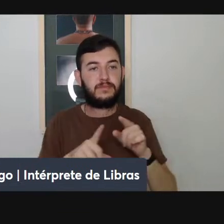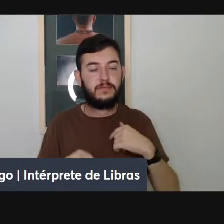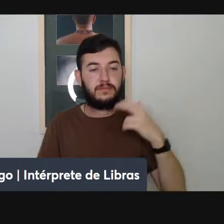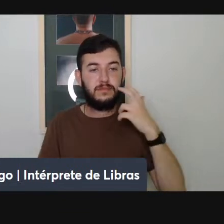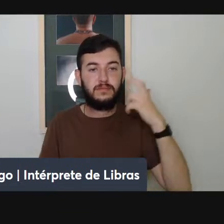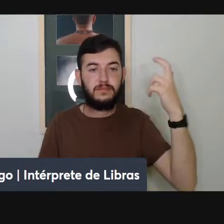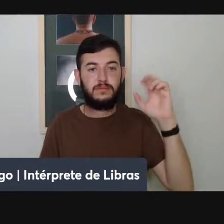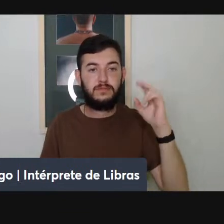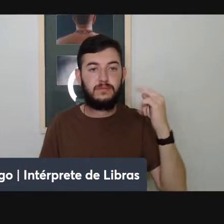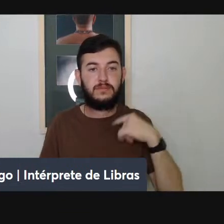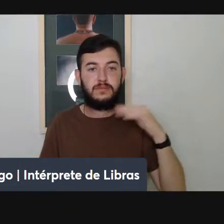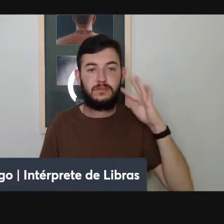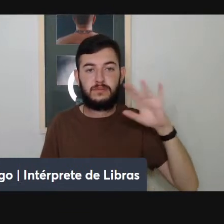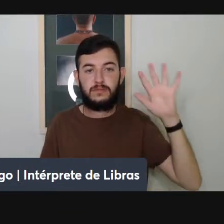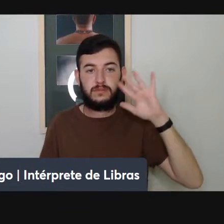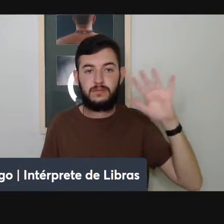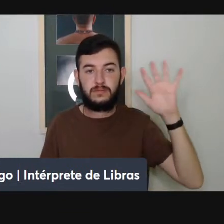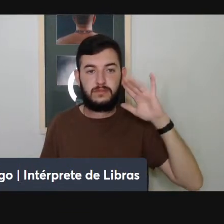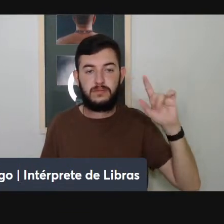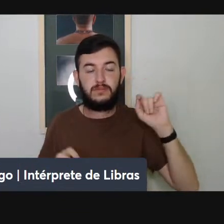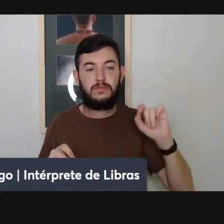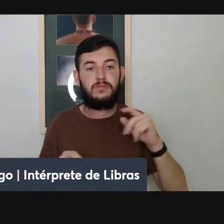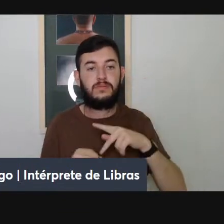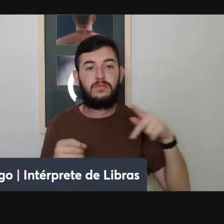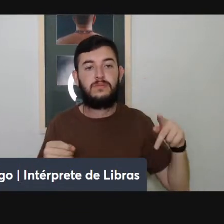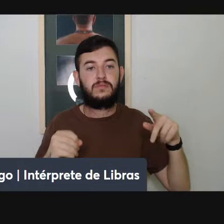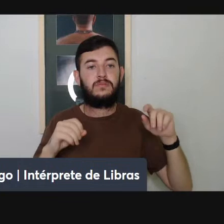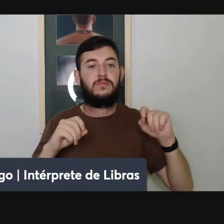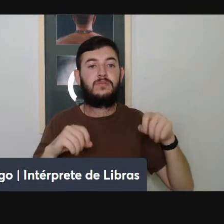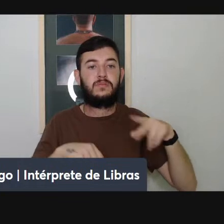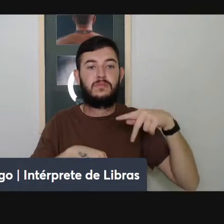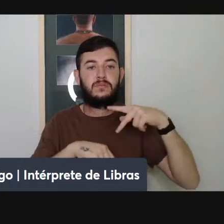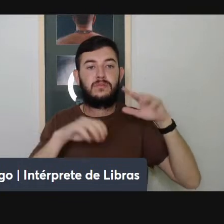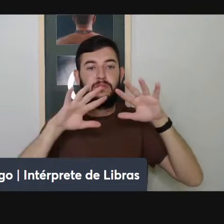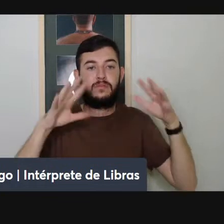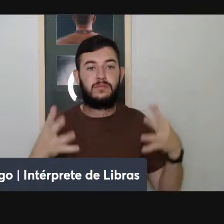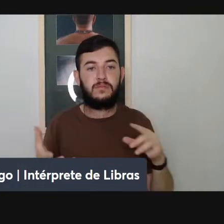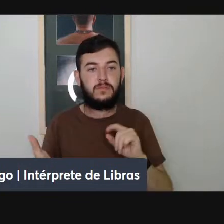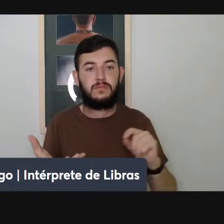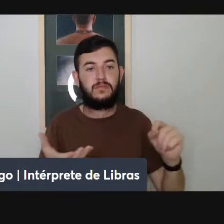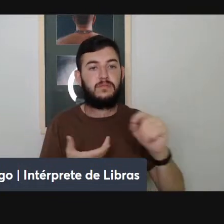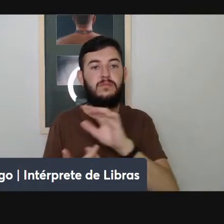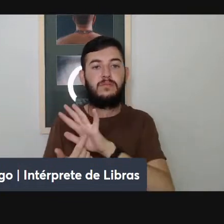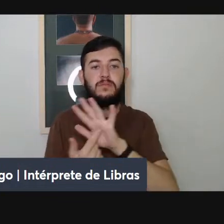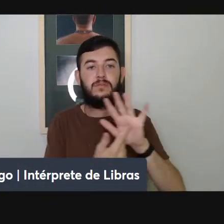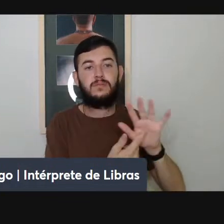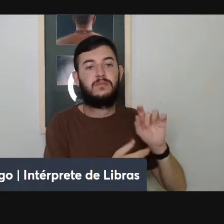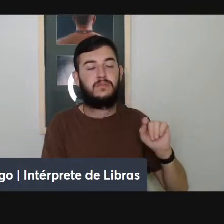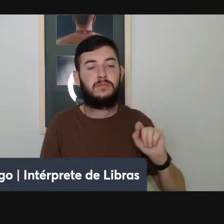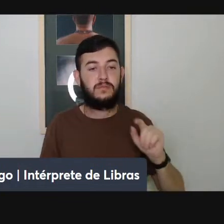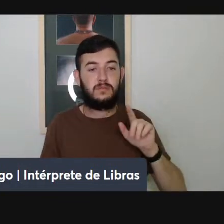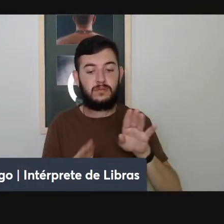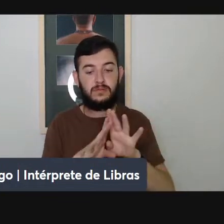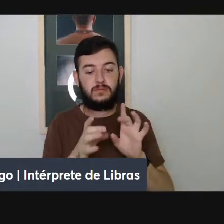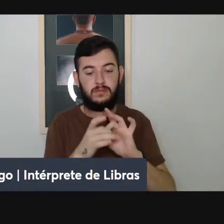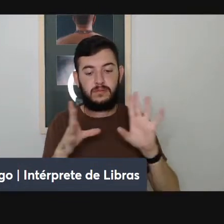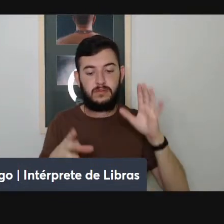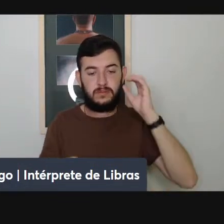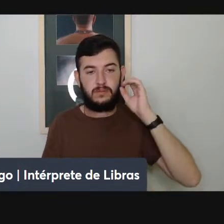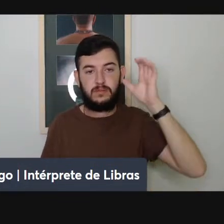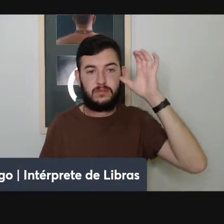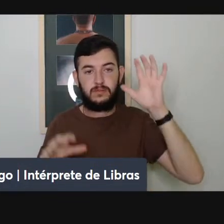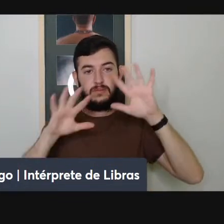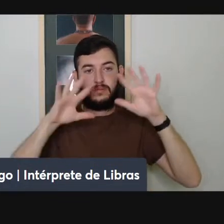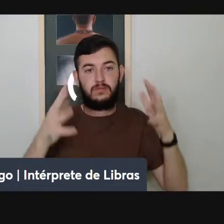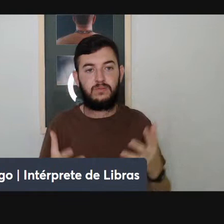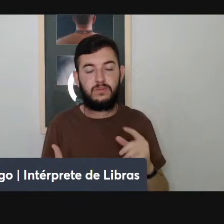teorias sociais da periferia global e explora caminhos para a democracia do conhecimento em escala mundial.